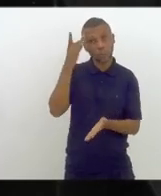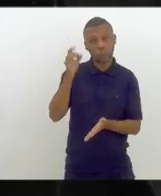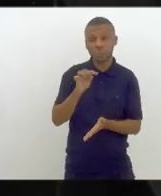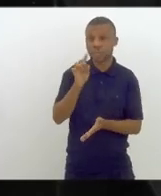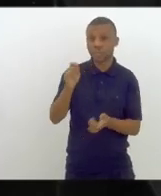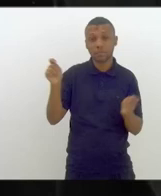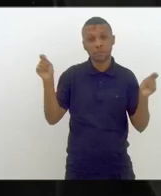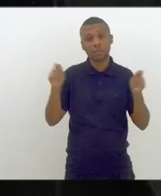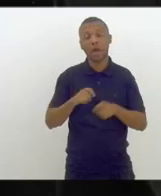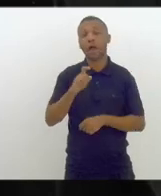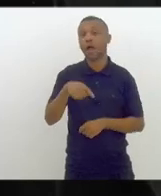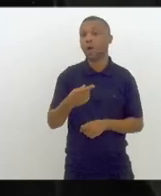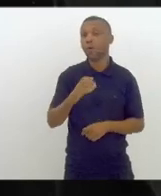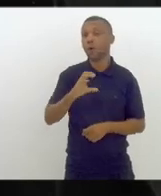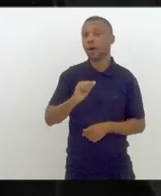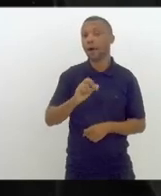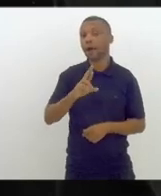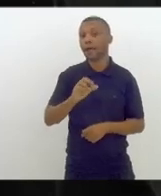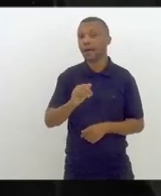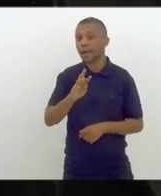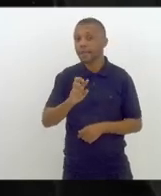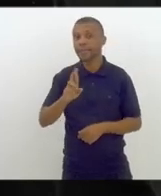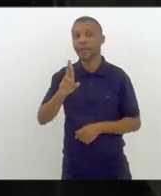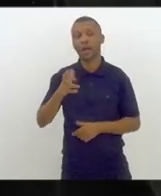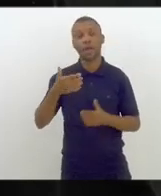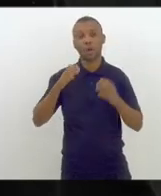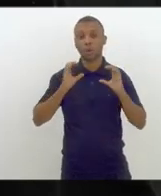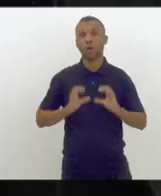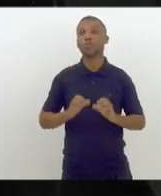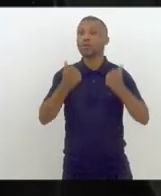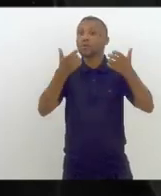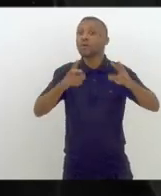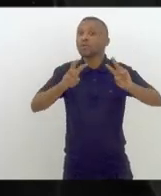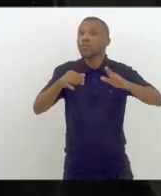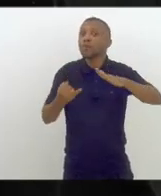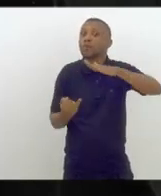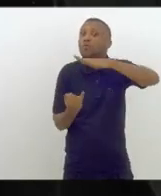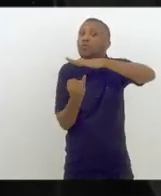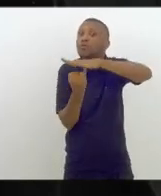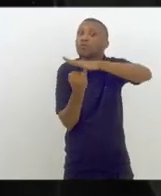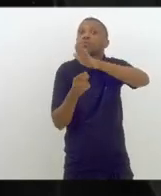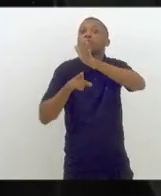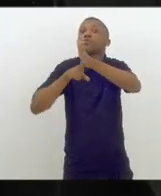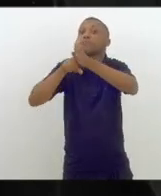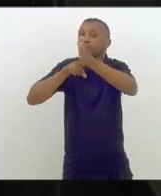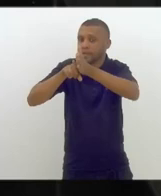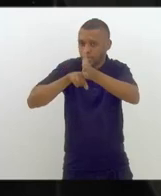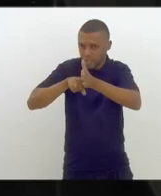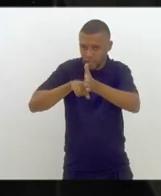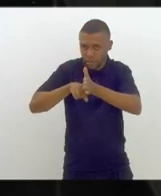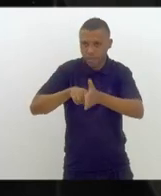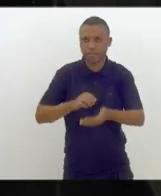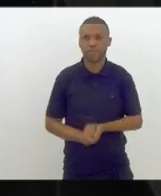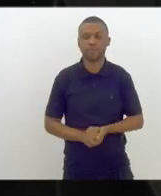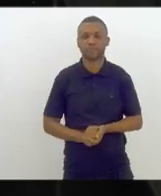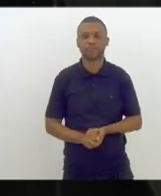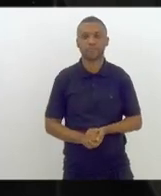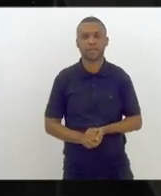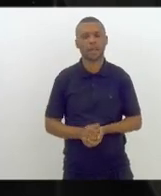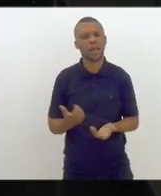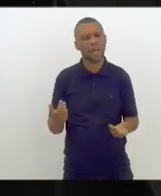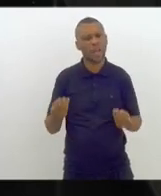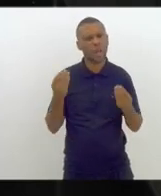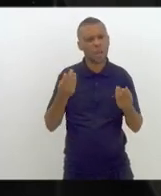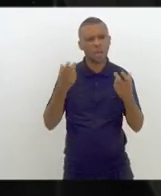acontecer, é o caráter. É o caráter. Eu estou falando aqui dos institutos de pesquisa. É uma sem-vergonhice a maneira como